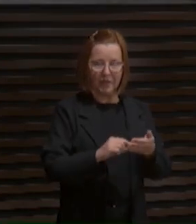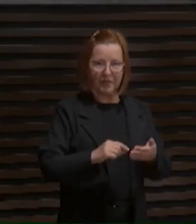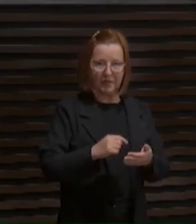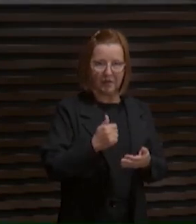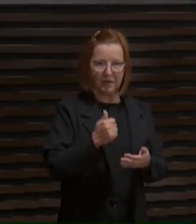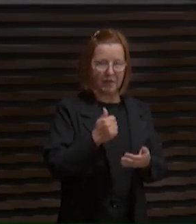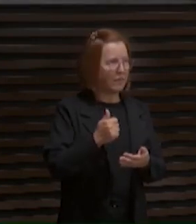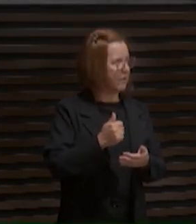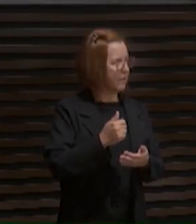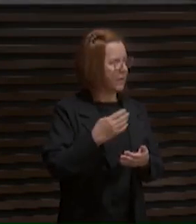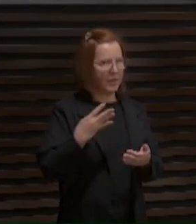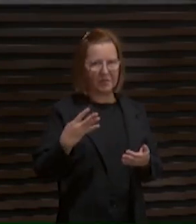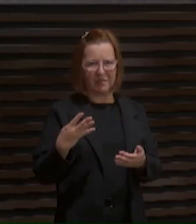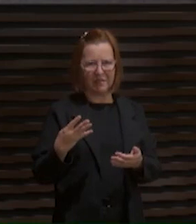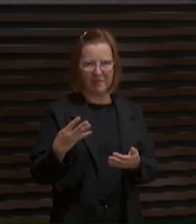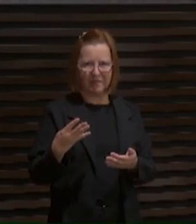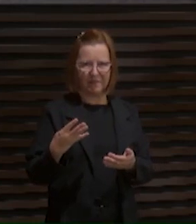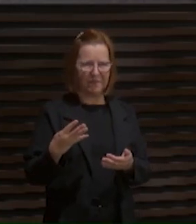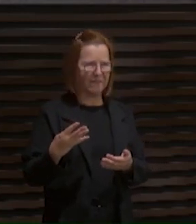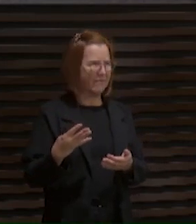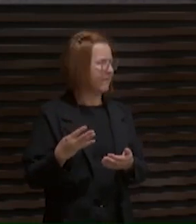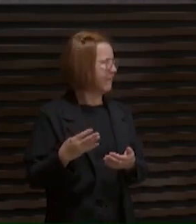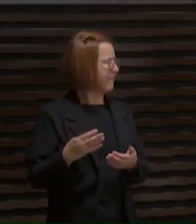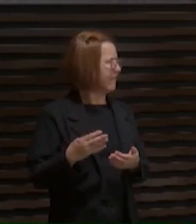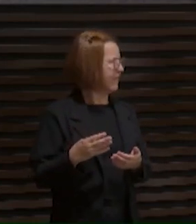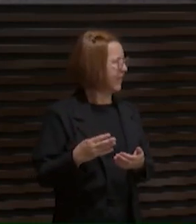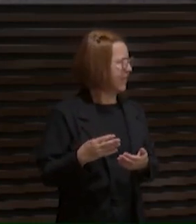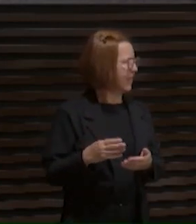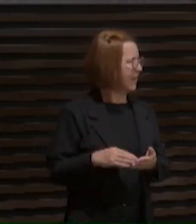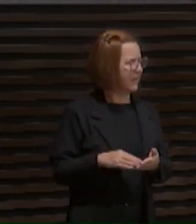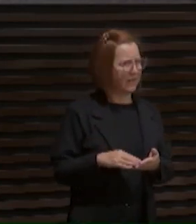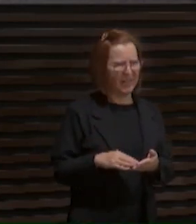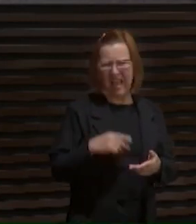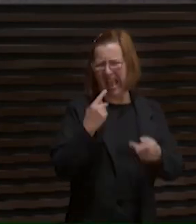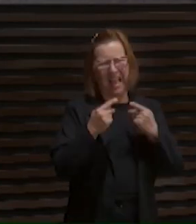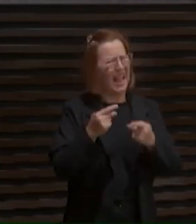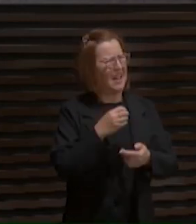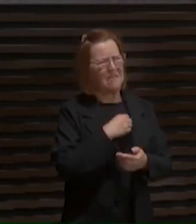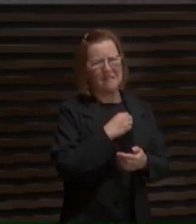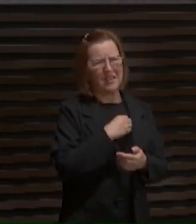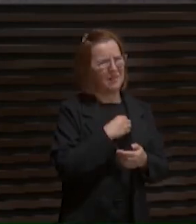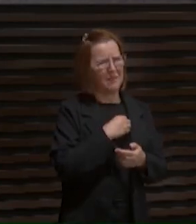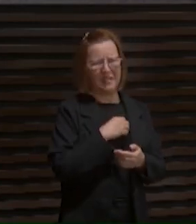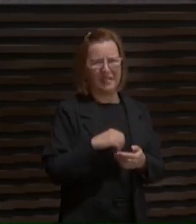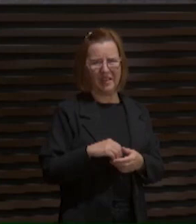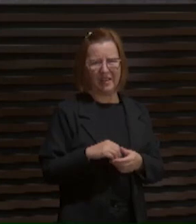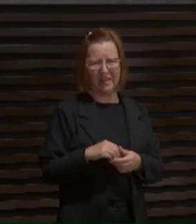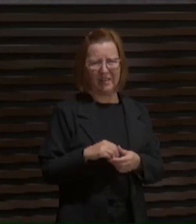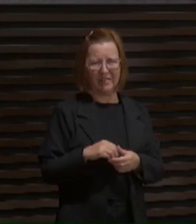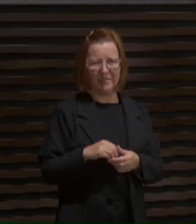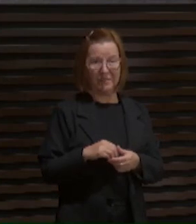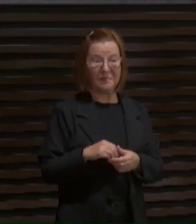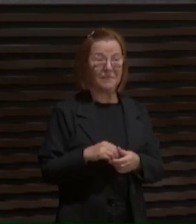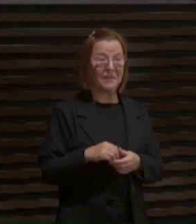não fala comigo sobre pecado. Não é para eu virar as coisas. Bruno, cara, eu não estou debaixo da lei. Eu estou debaixo da